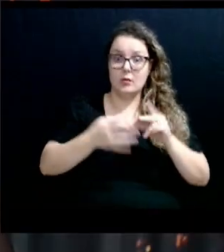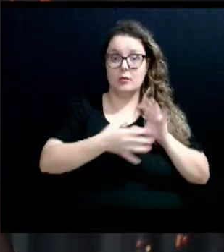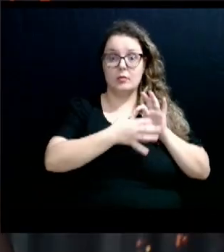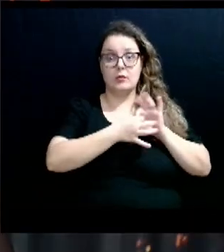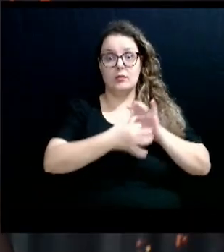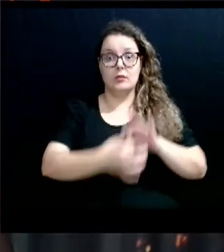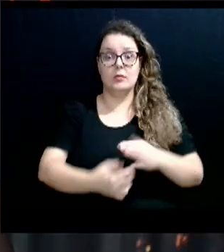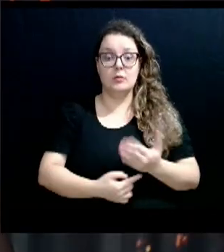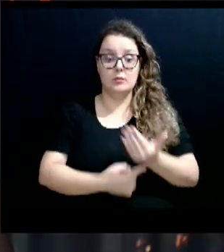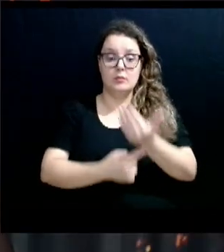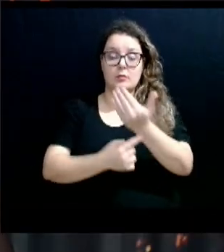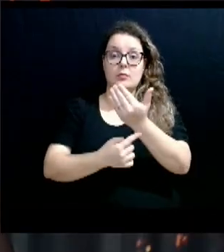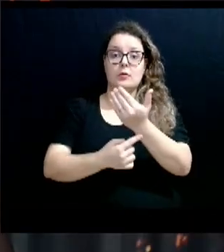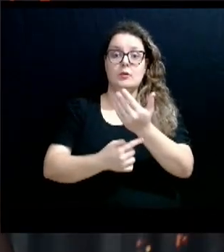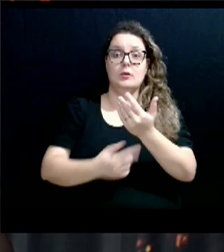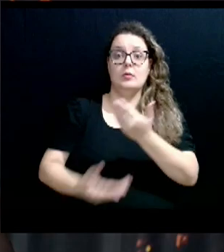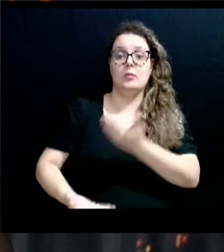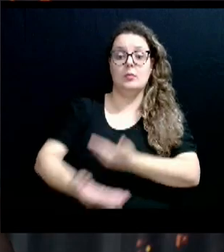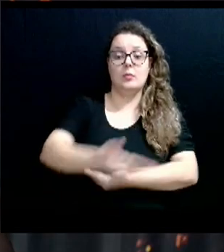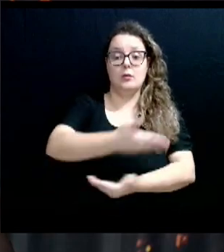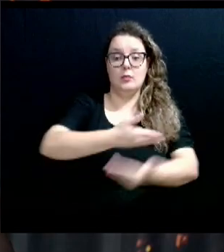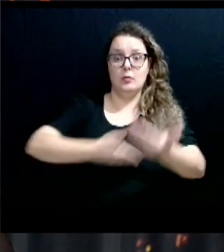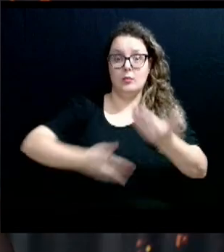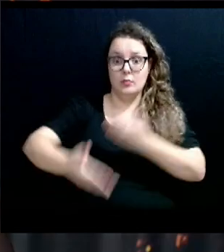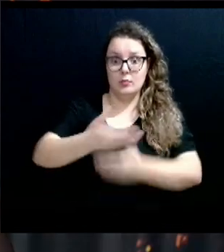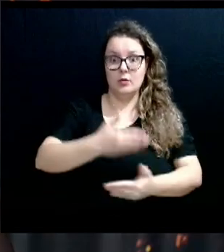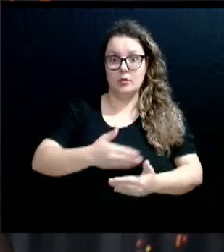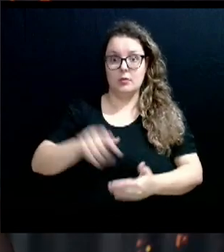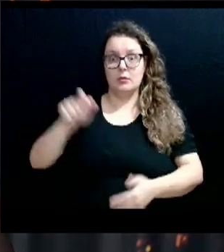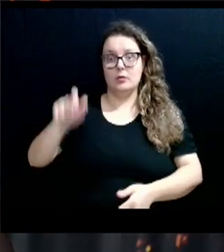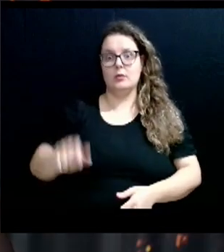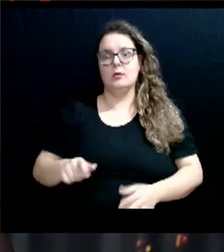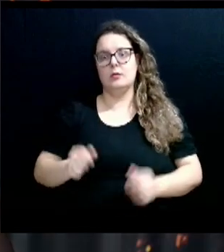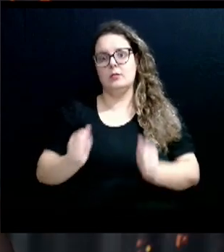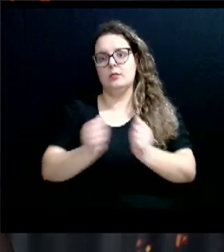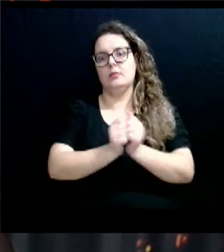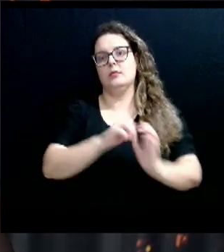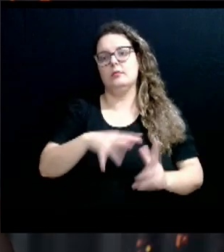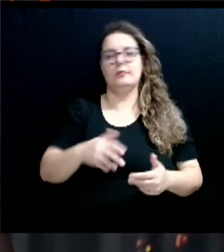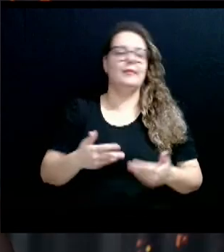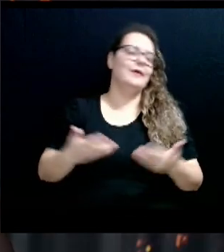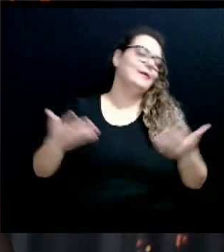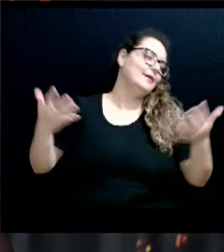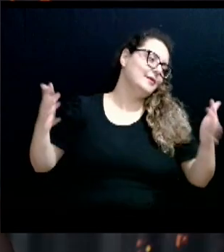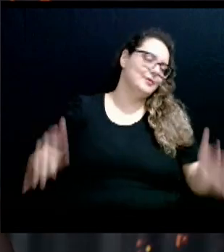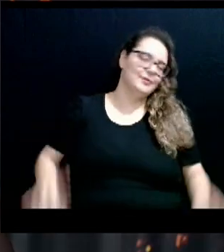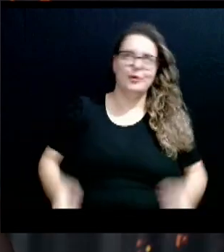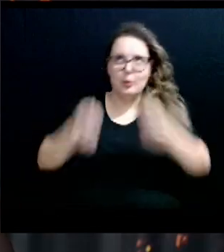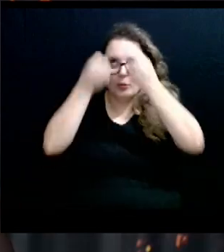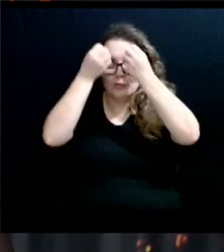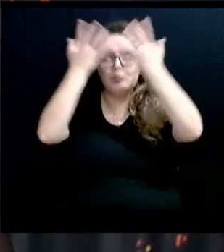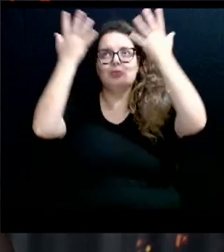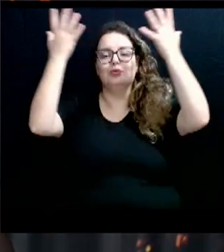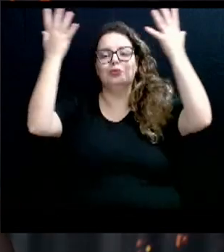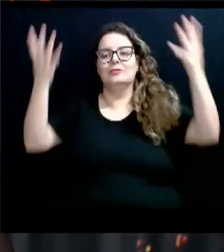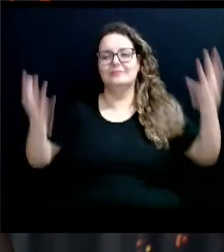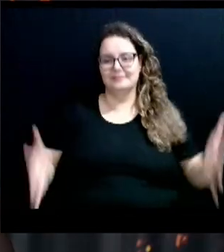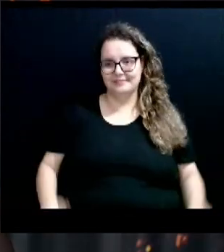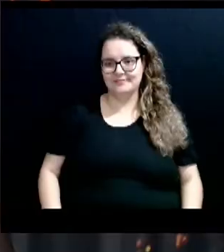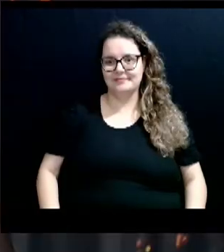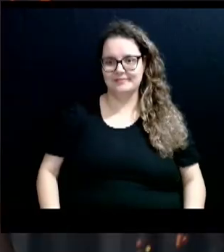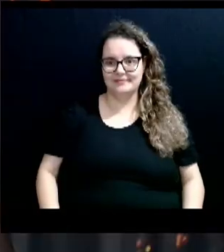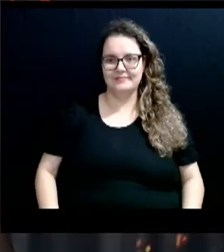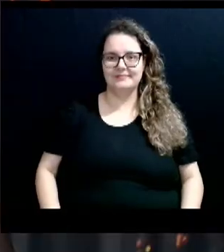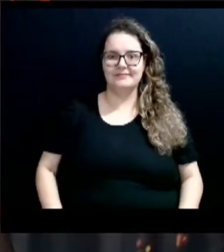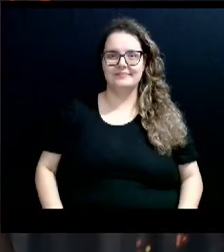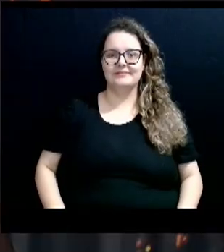como a interação do indivíduo com o mundo. E aí é algo assim. E aí, gente, não é porque nessa vida